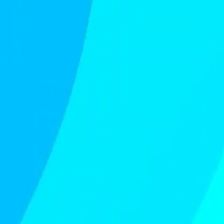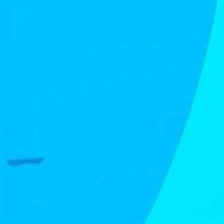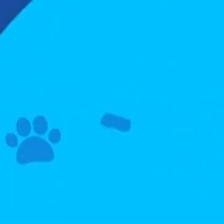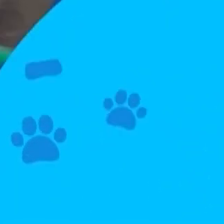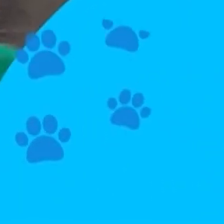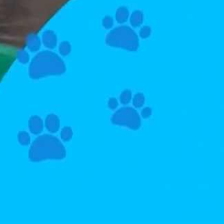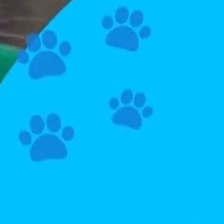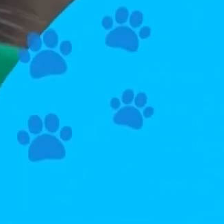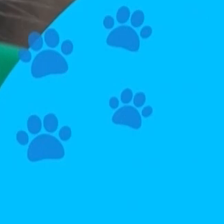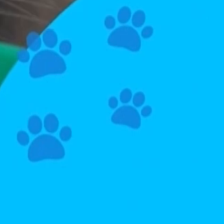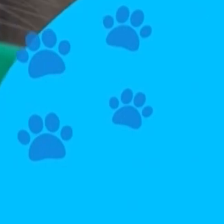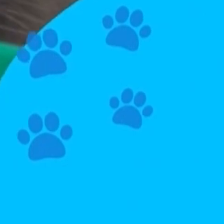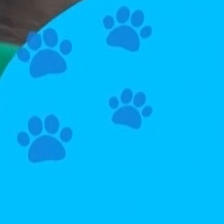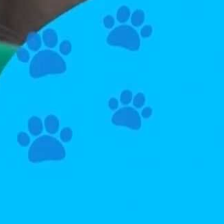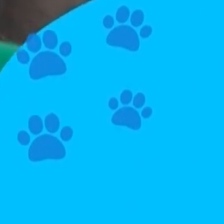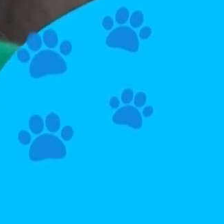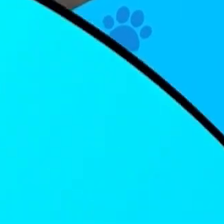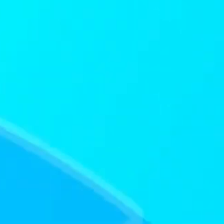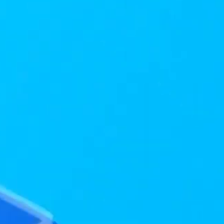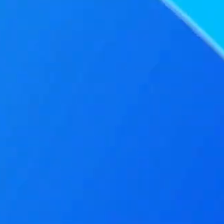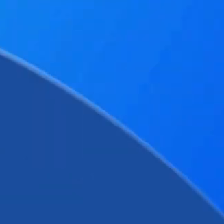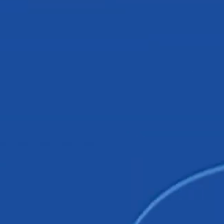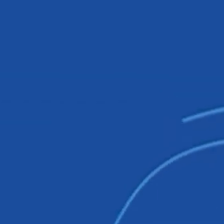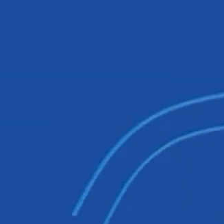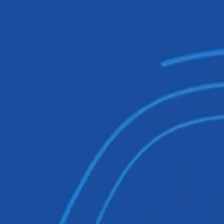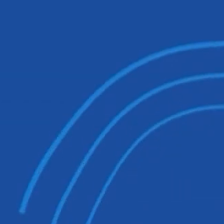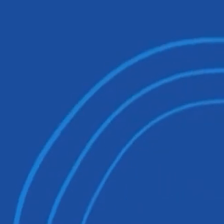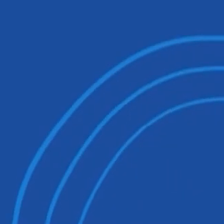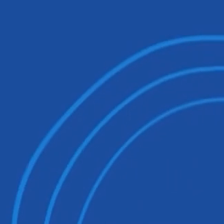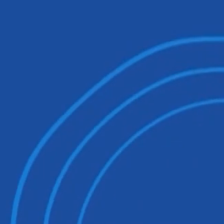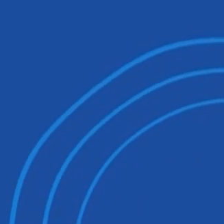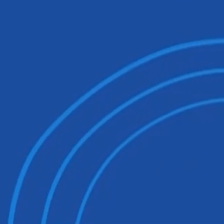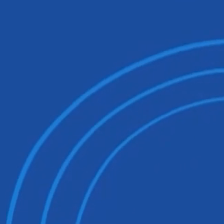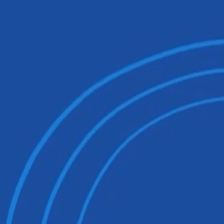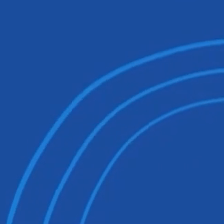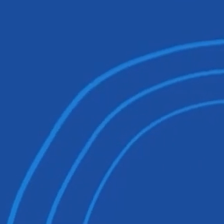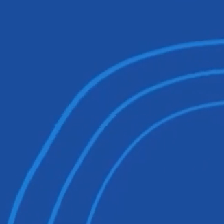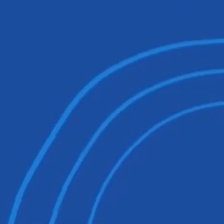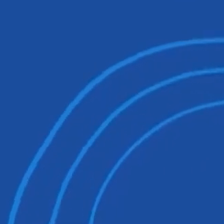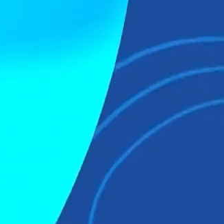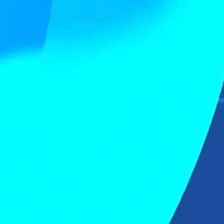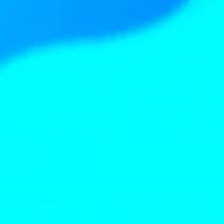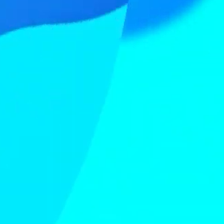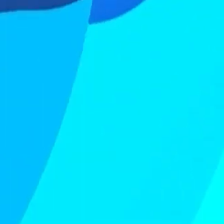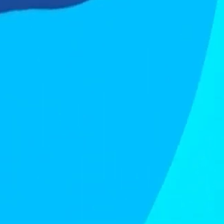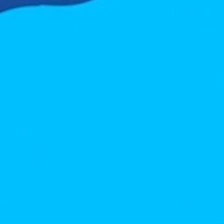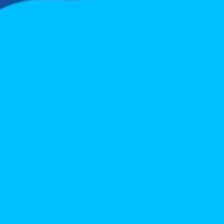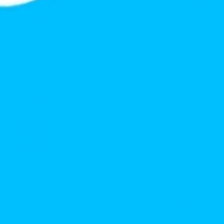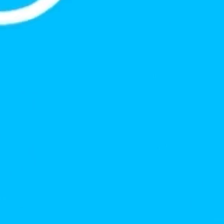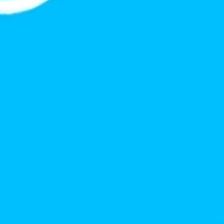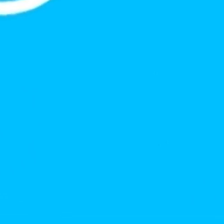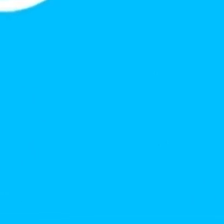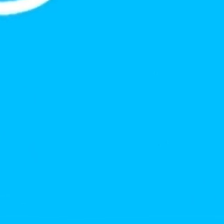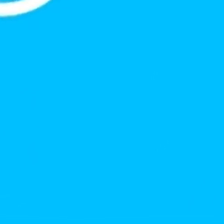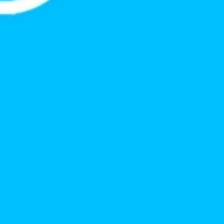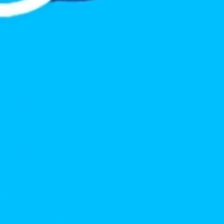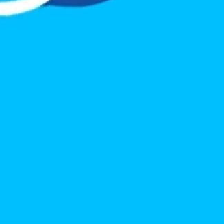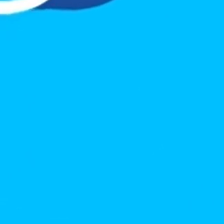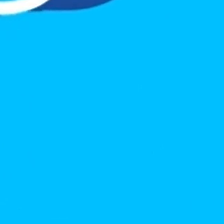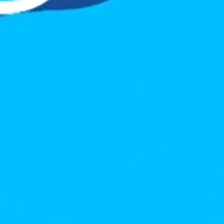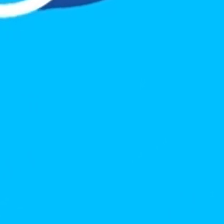que o índice Bovespa também ele é afetado pelo dólar? Porque muito desse dólar que está saindo do Brasil,